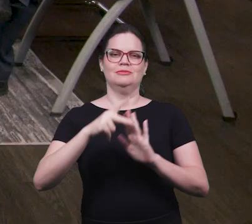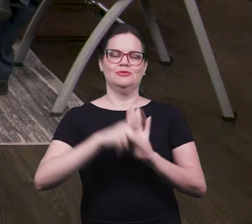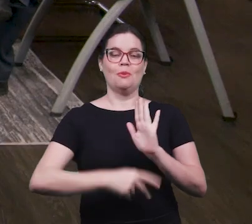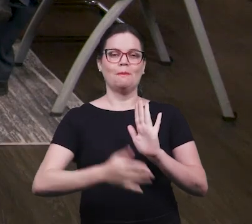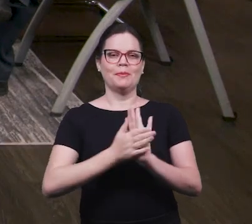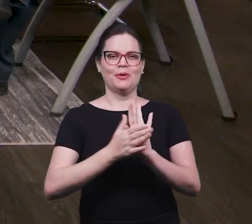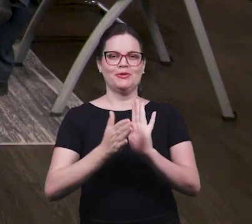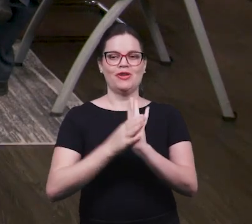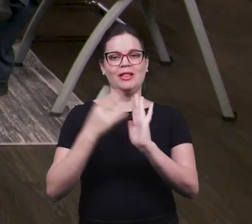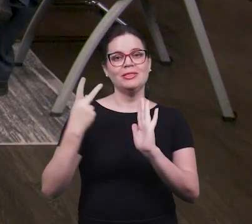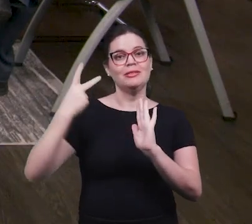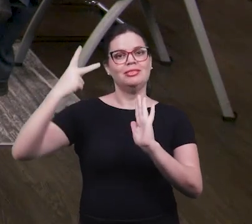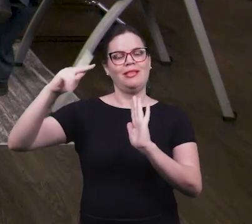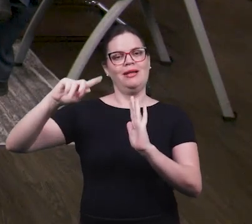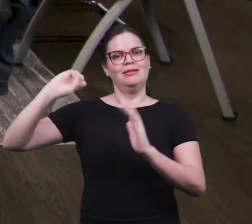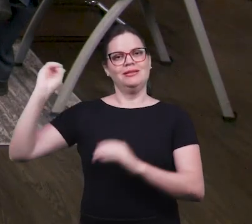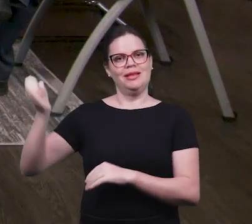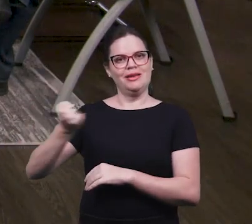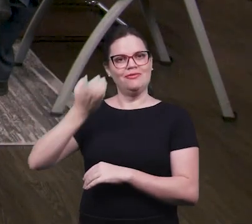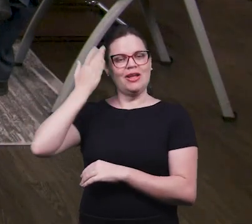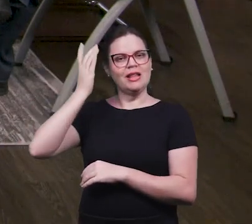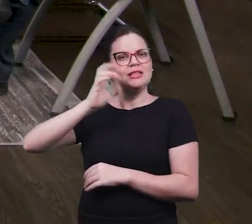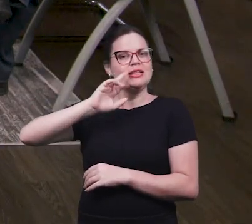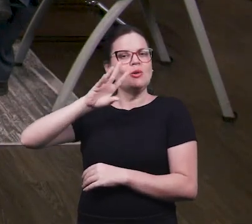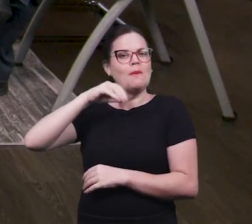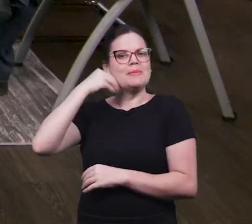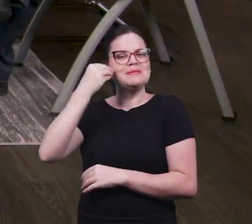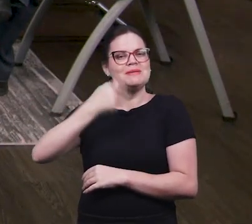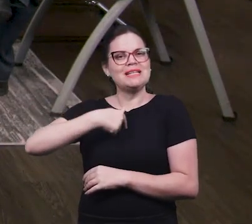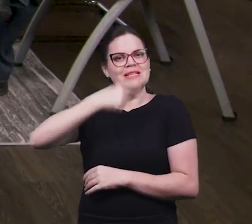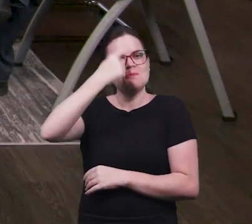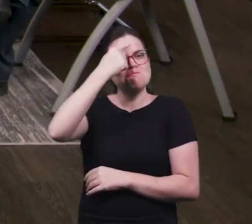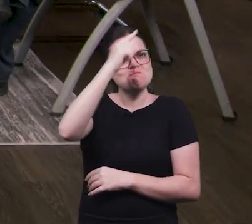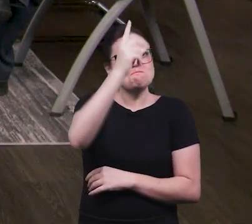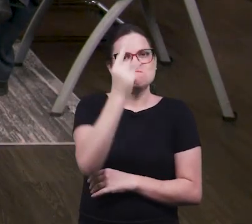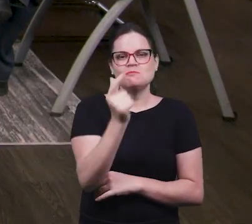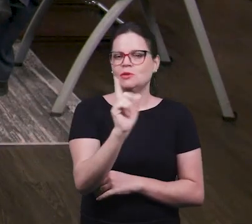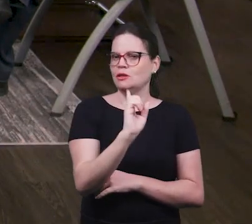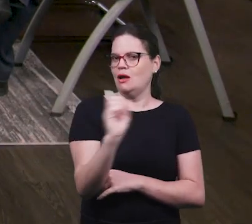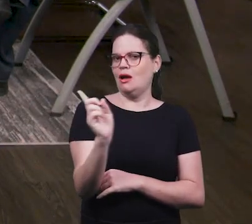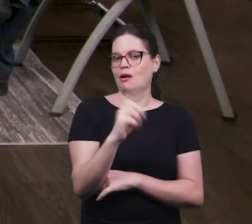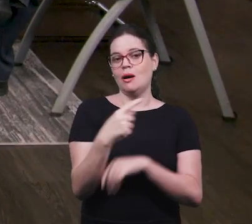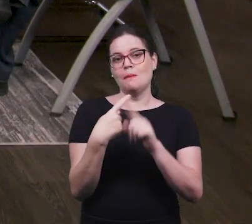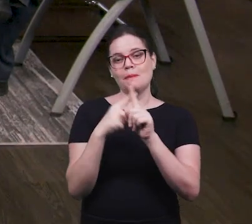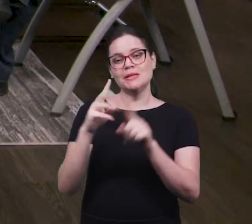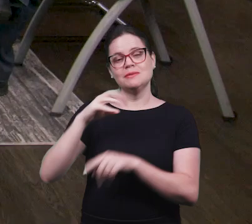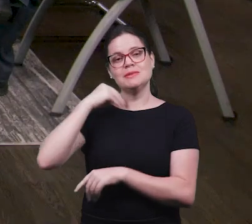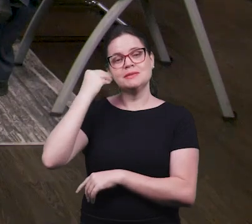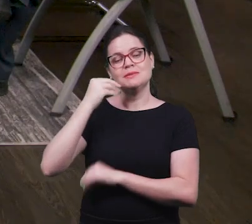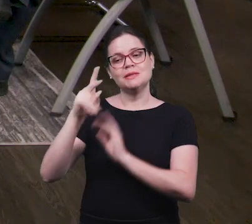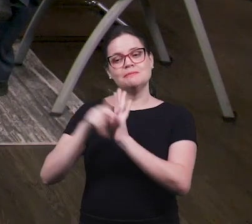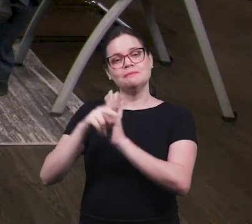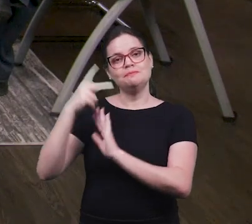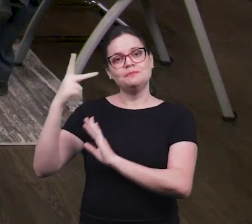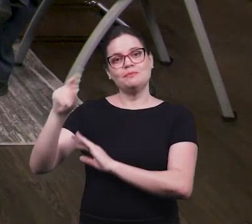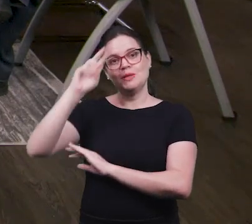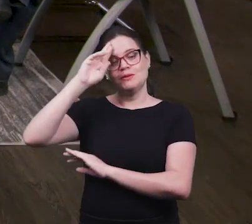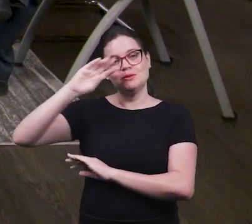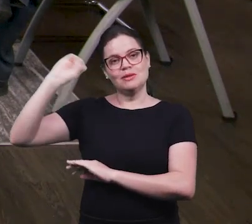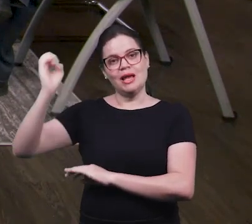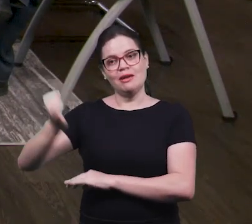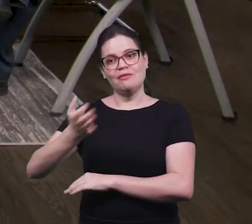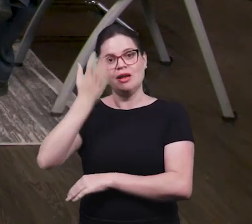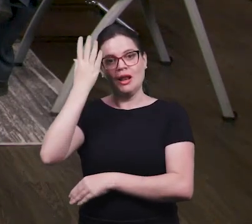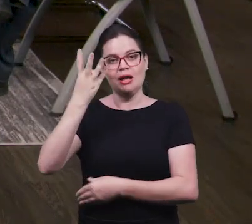por acaso, de qualquer maneira, não saiu da cabeça de uma pessoa. O caminho que nós estamos trilhando dentro das 7 cartas do Apocalipse